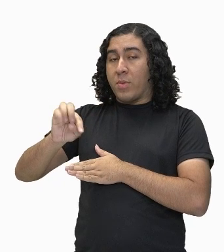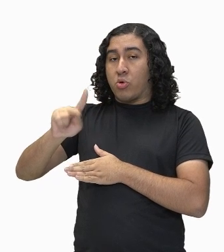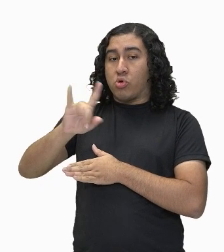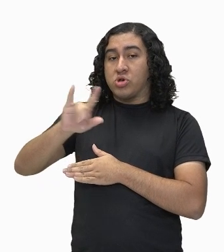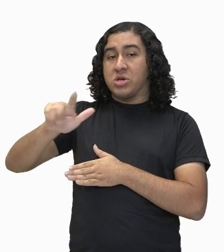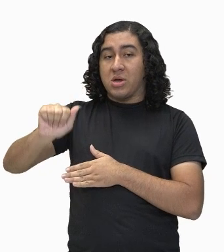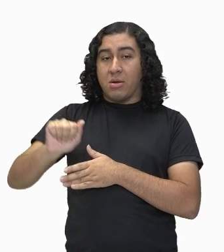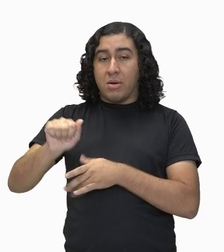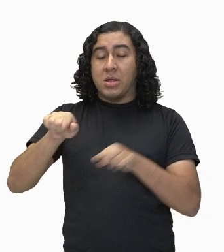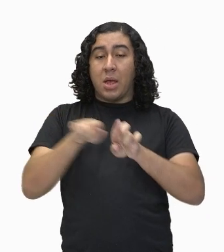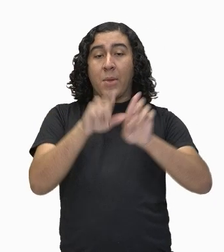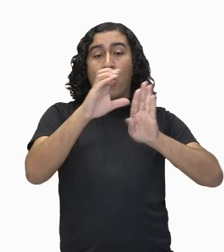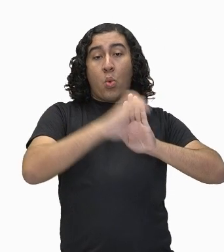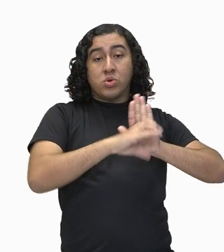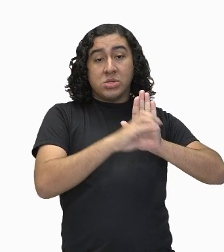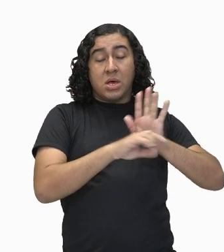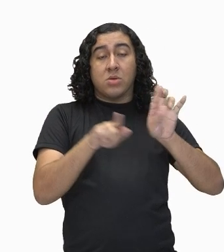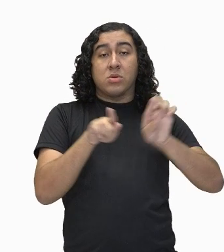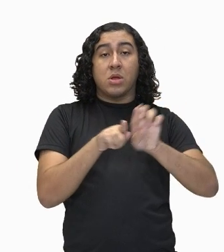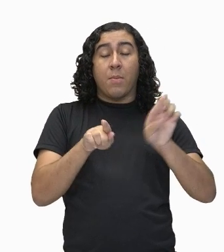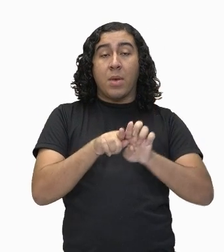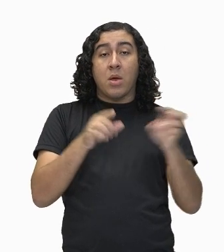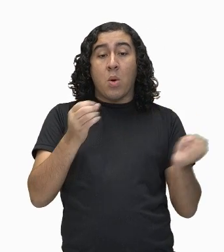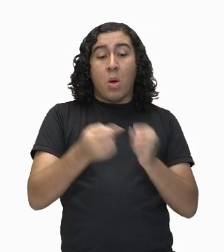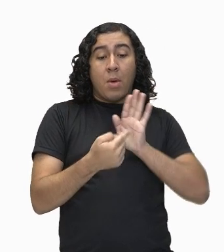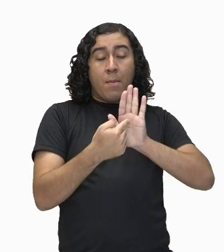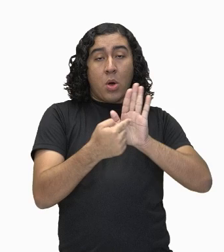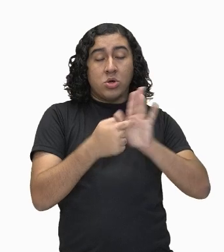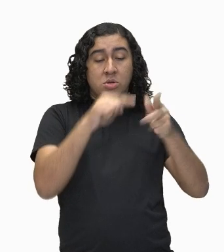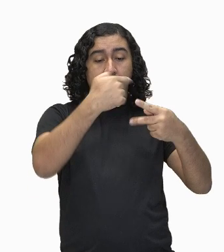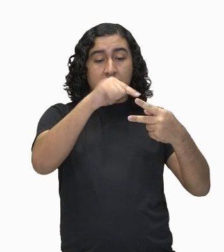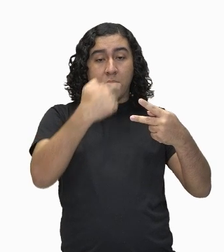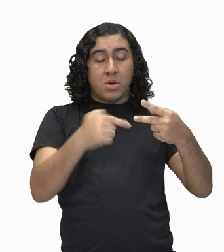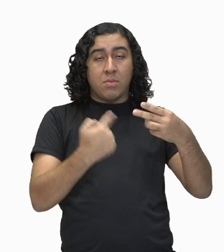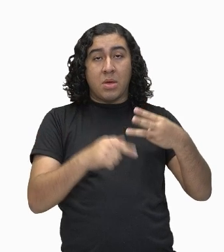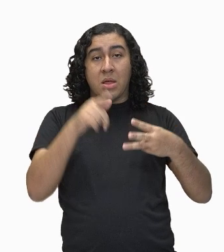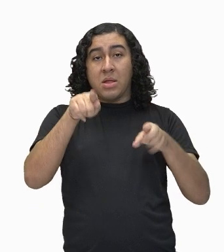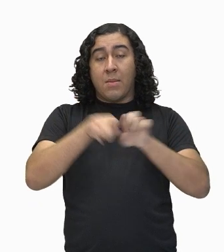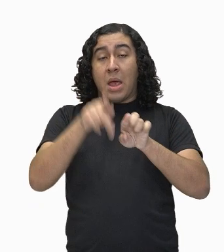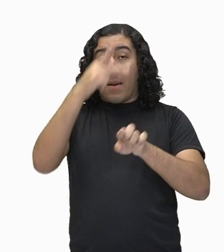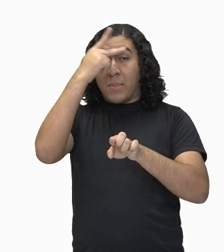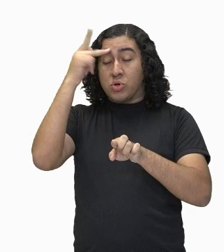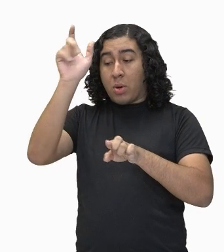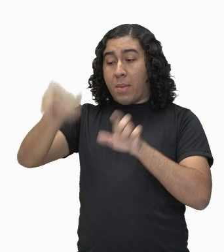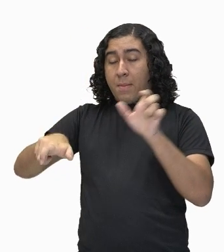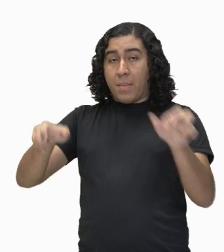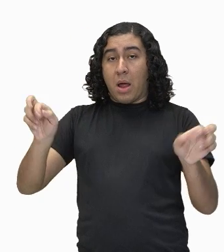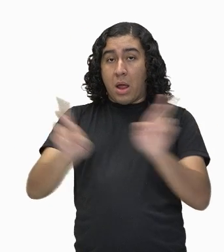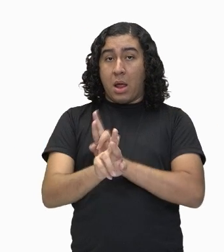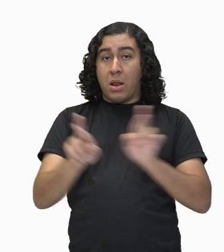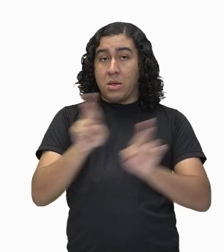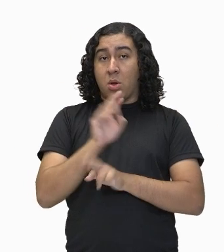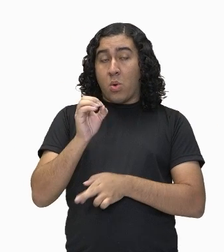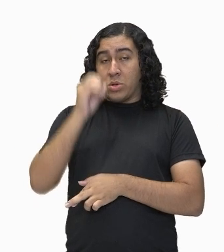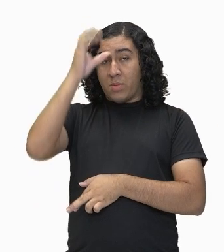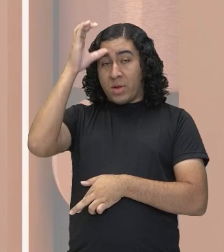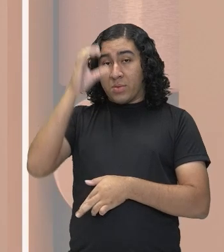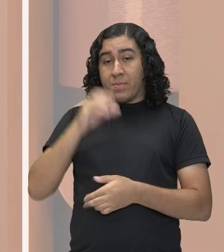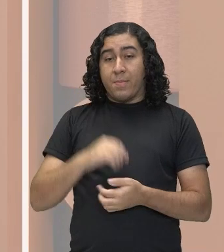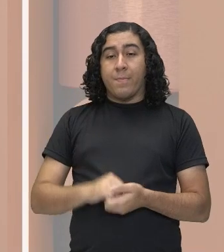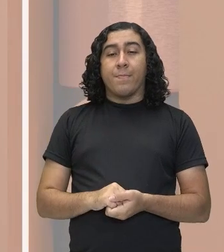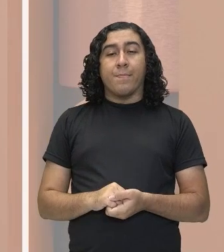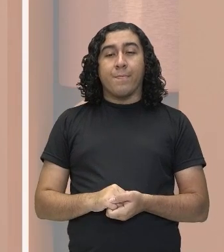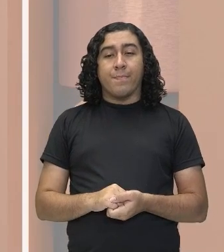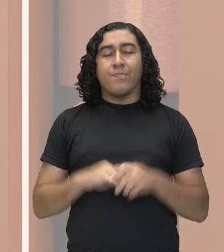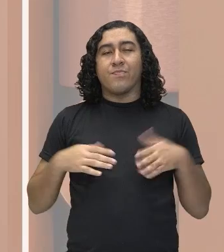fenomenologia, a fenomenologia como a aparência e o sujeito e objeto do conhecimento.